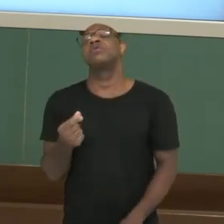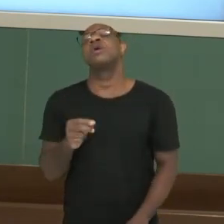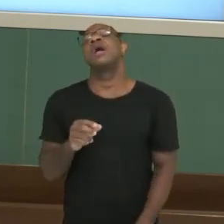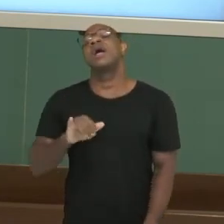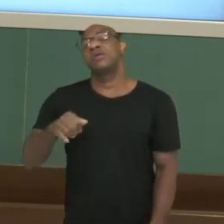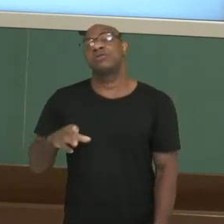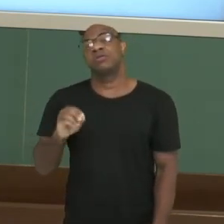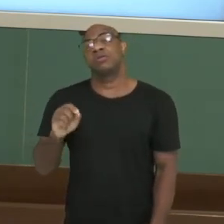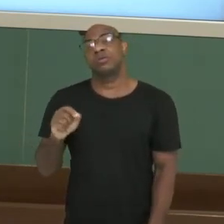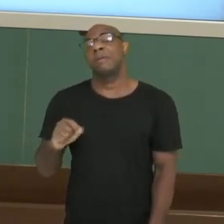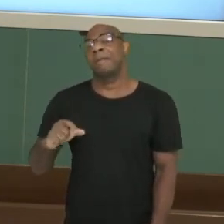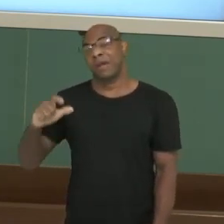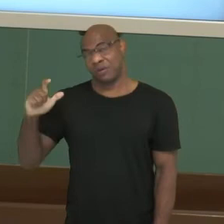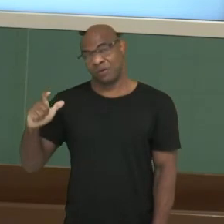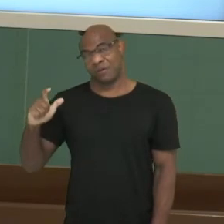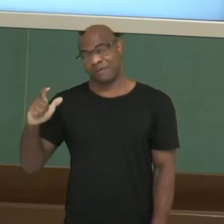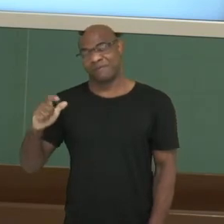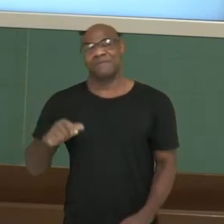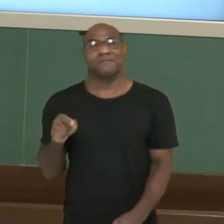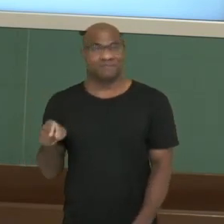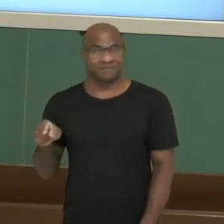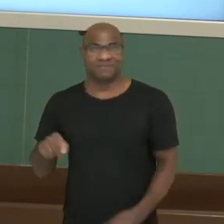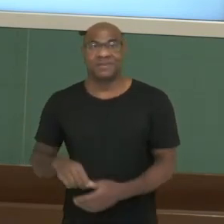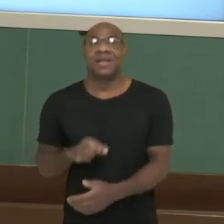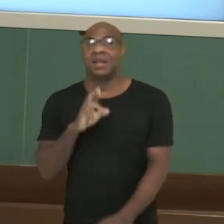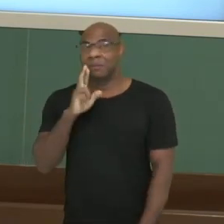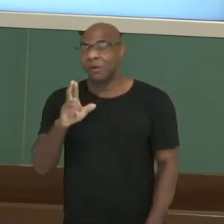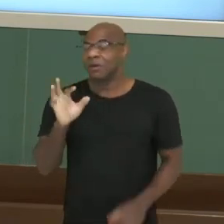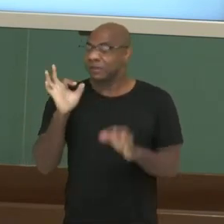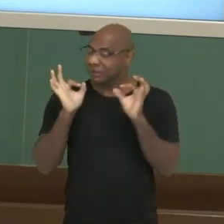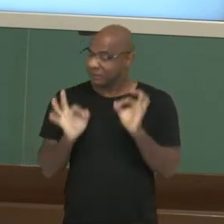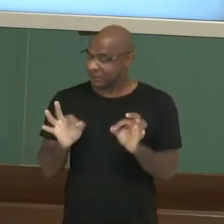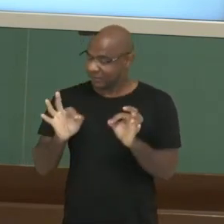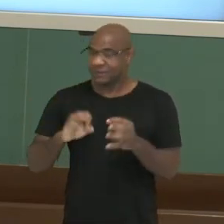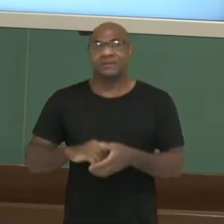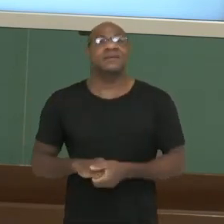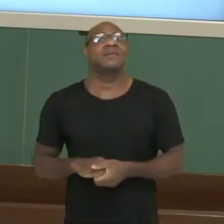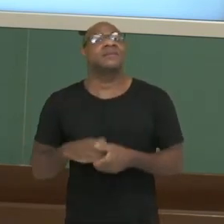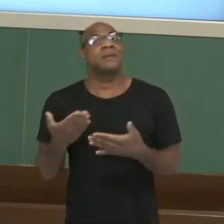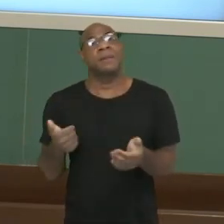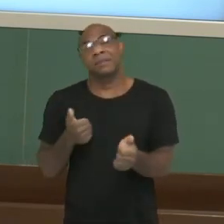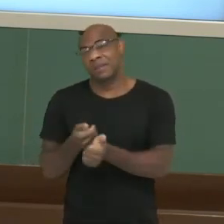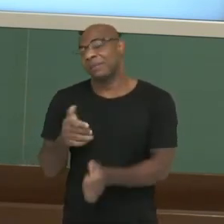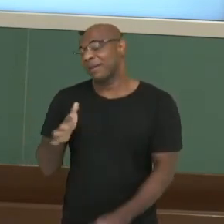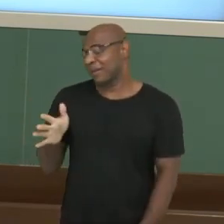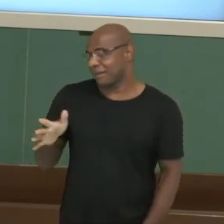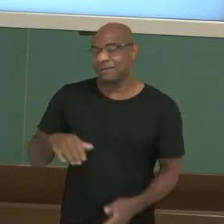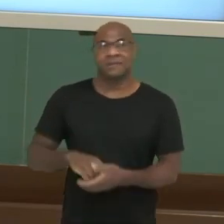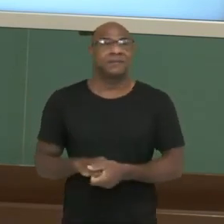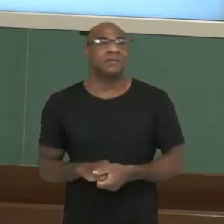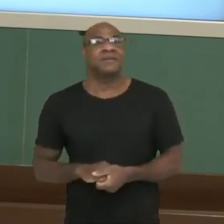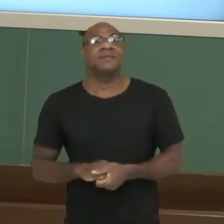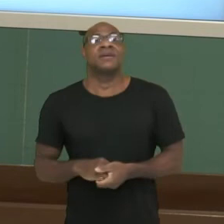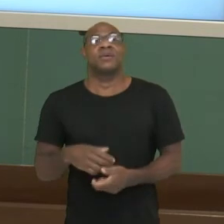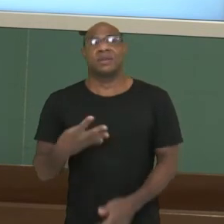juro composto, ok? Então, resposta bonitinho, capital será de aproximadamente R$